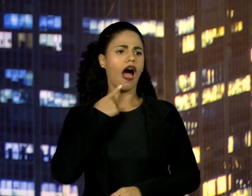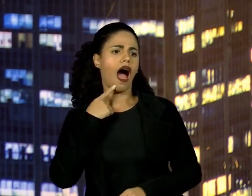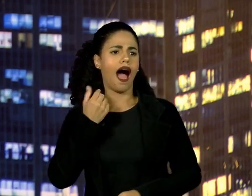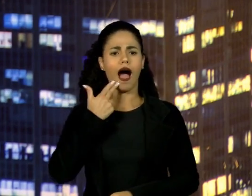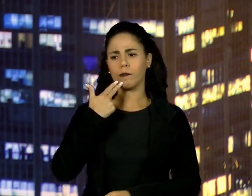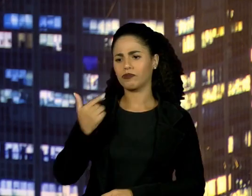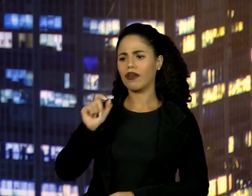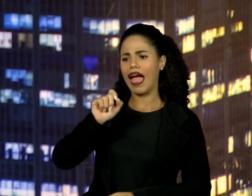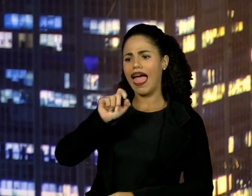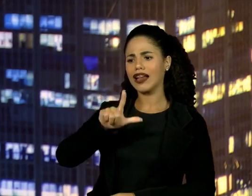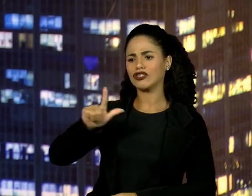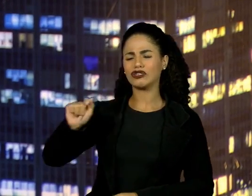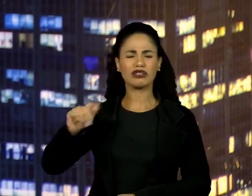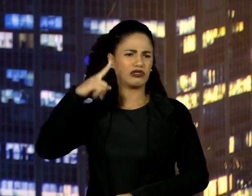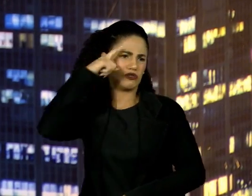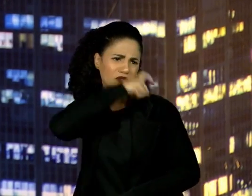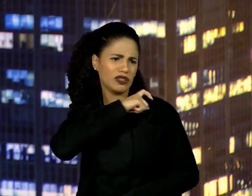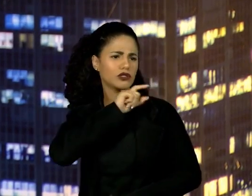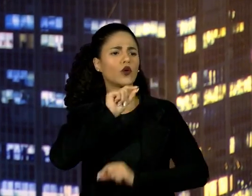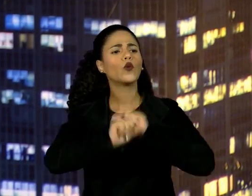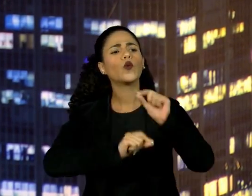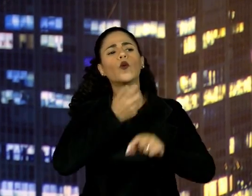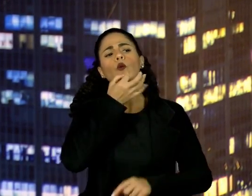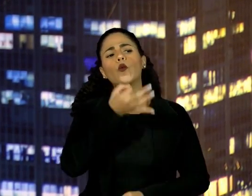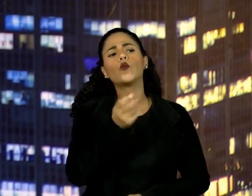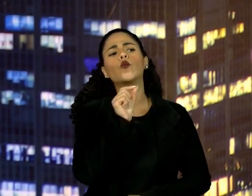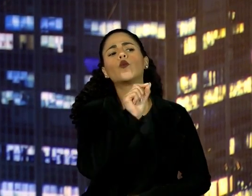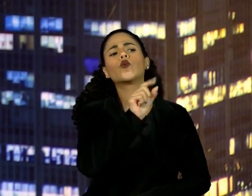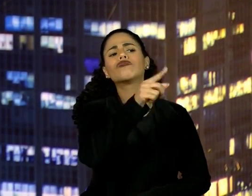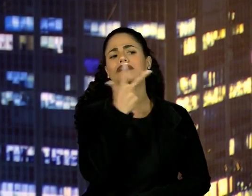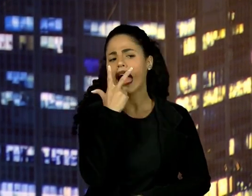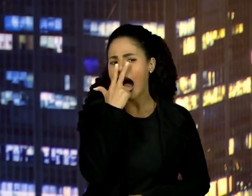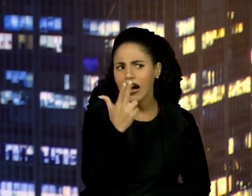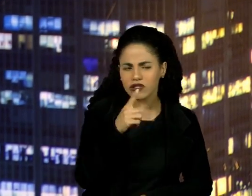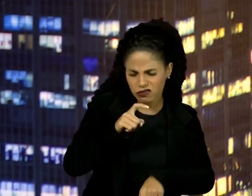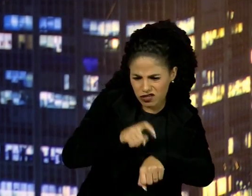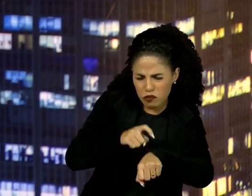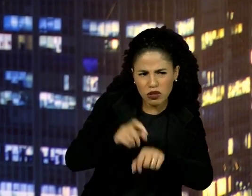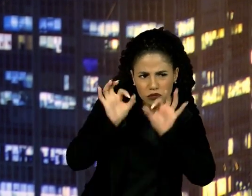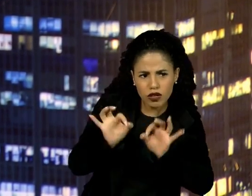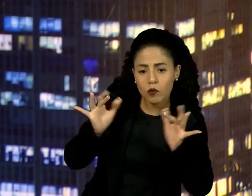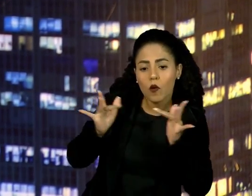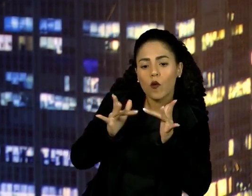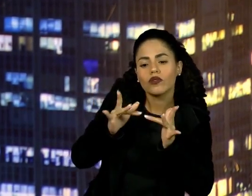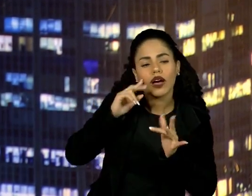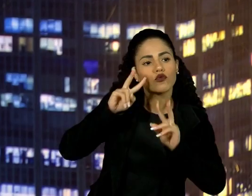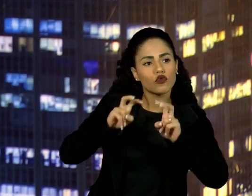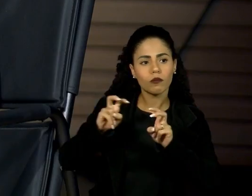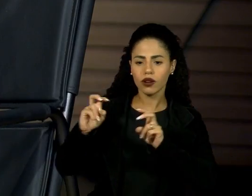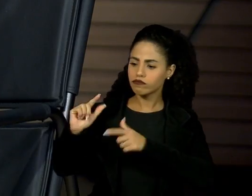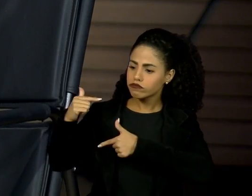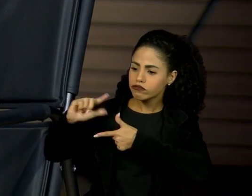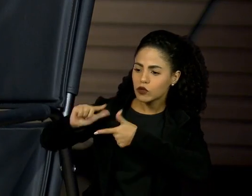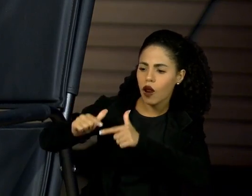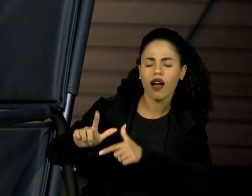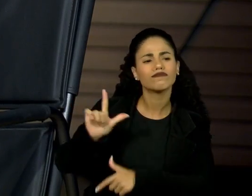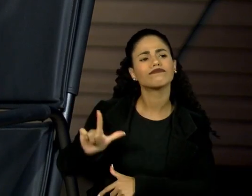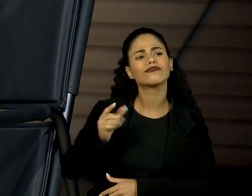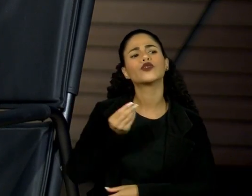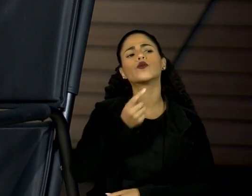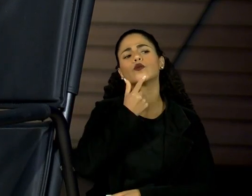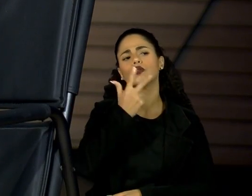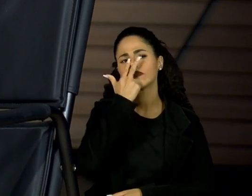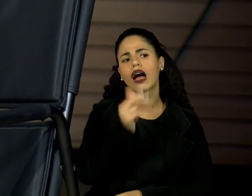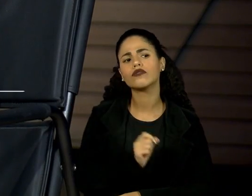difícil, um tema muito duro. O que a senhora acha disso? Existe momento de ter esse primeiro contato com os clássicos? Olha, eu acho